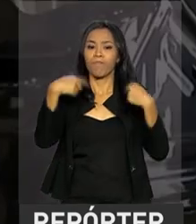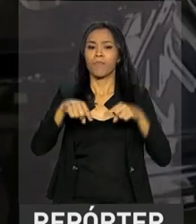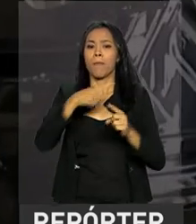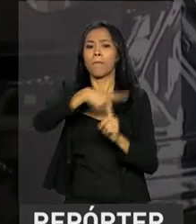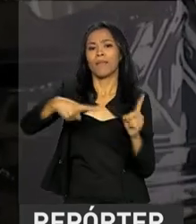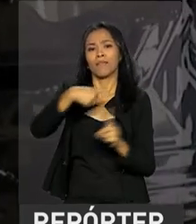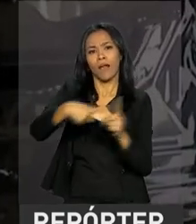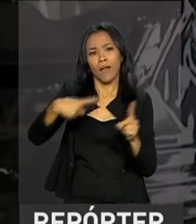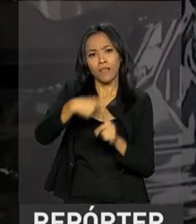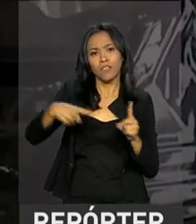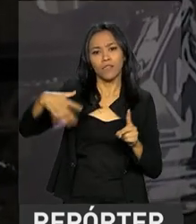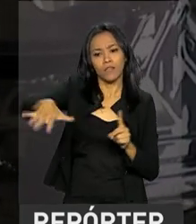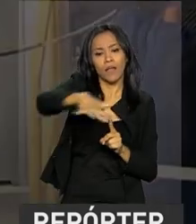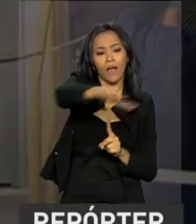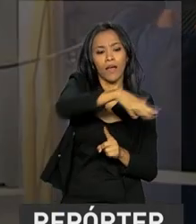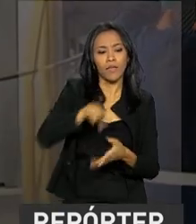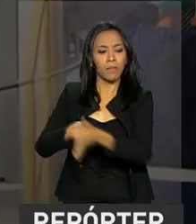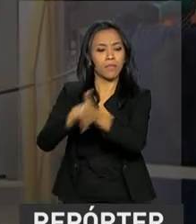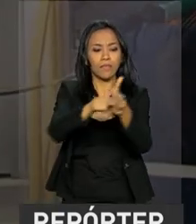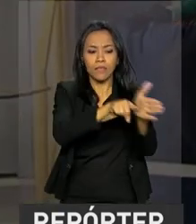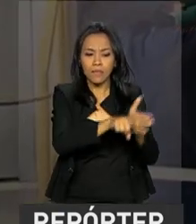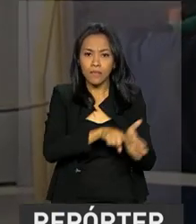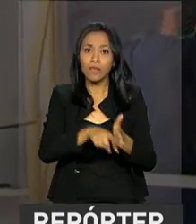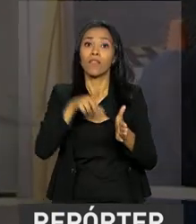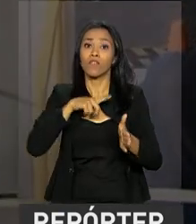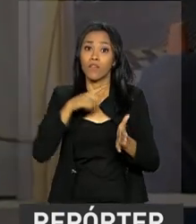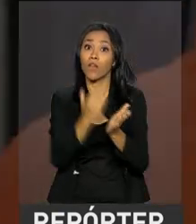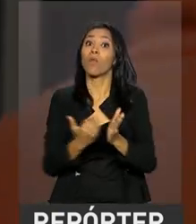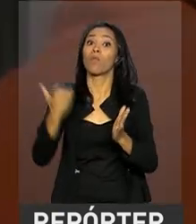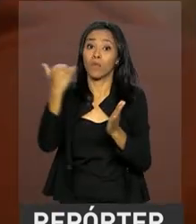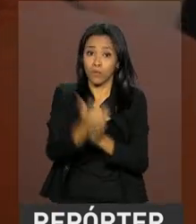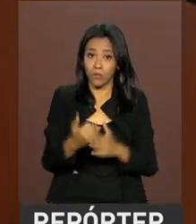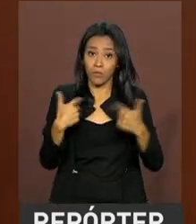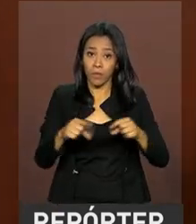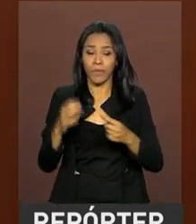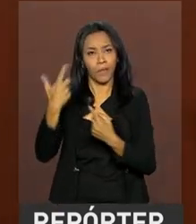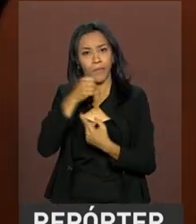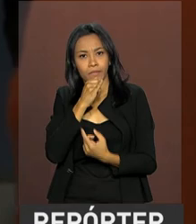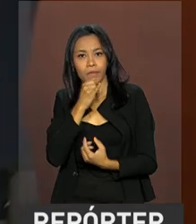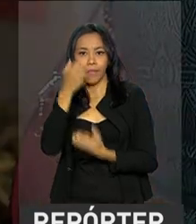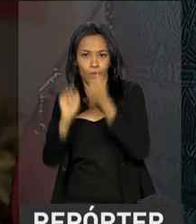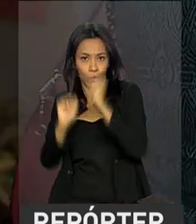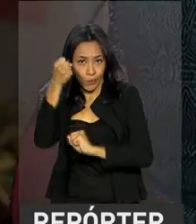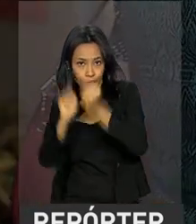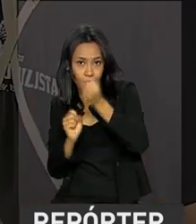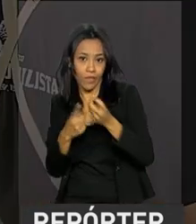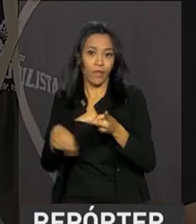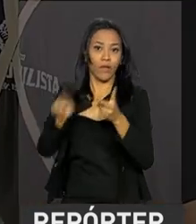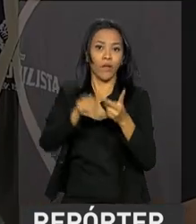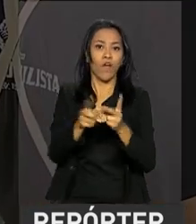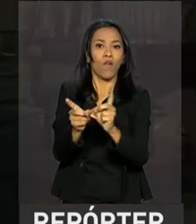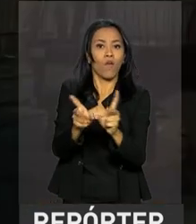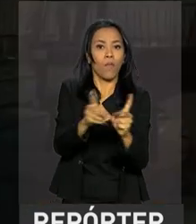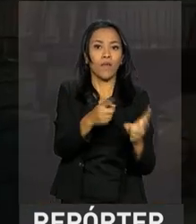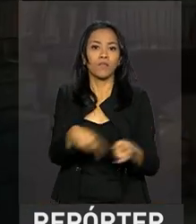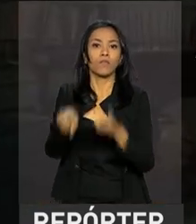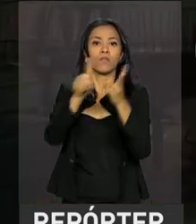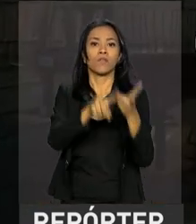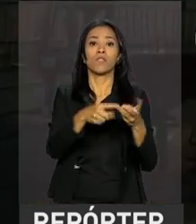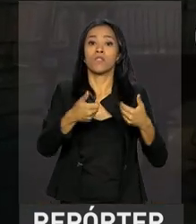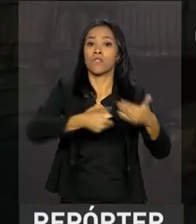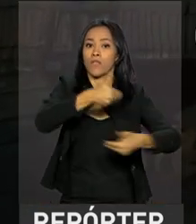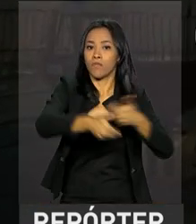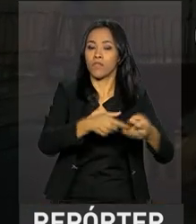econômica avaliados tiveram crescimento no nível de emprego em indústria de transformação comércio serviços e construção